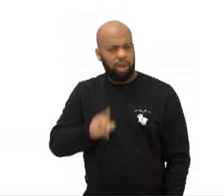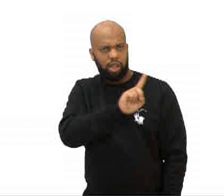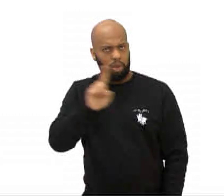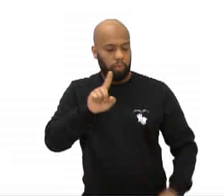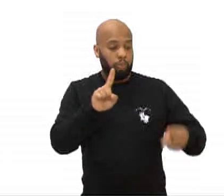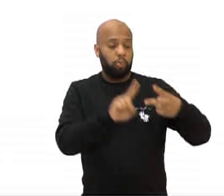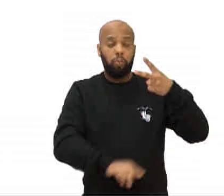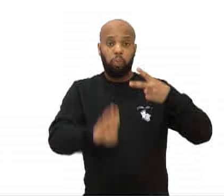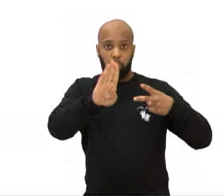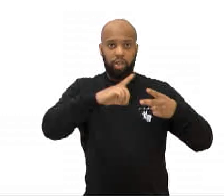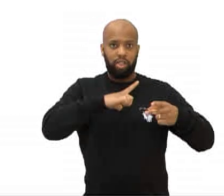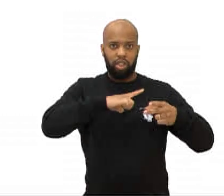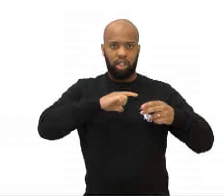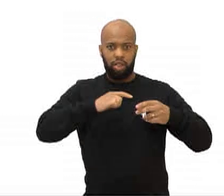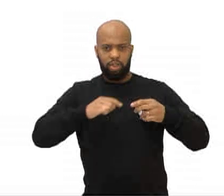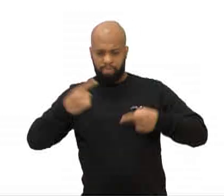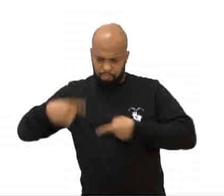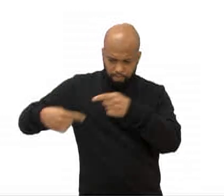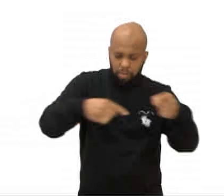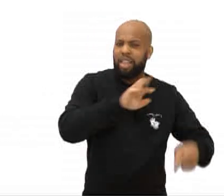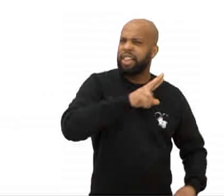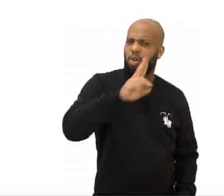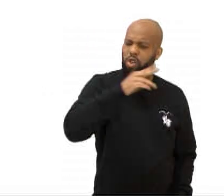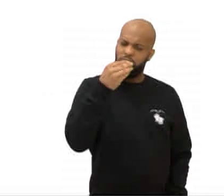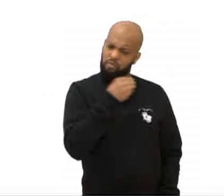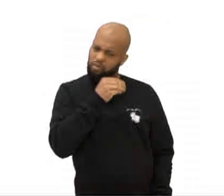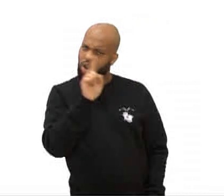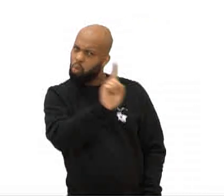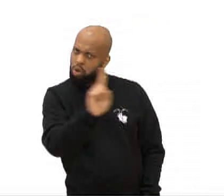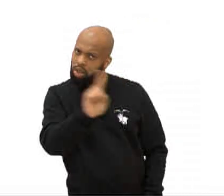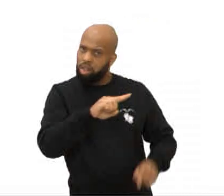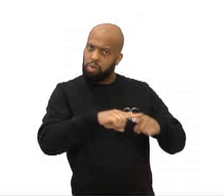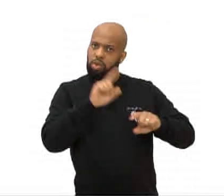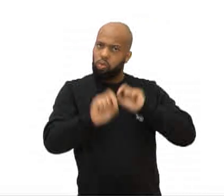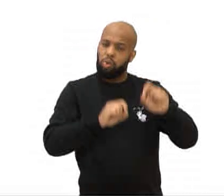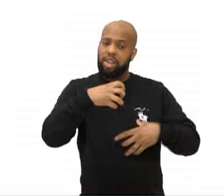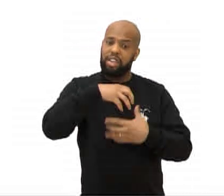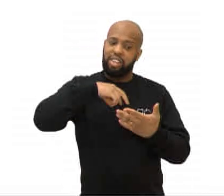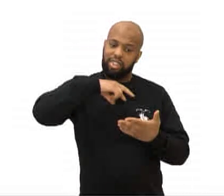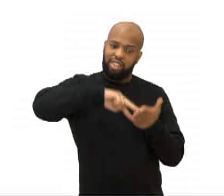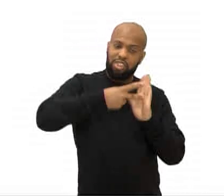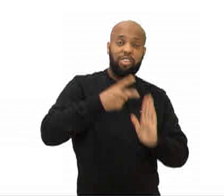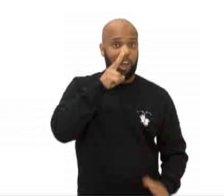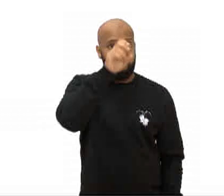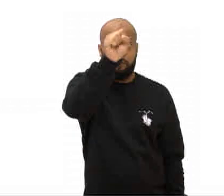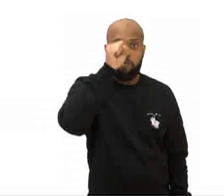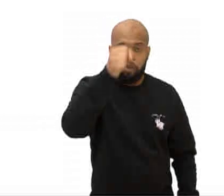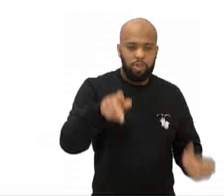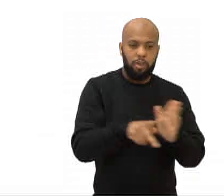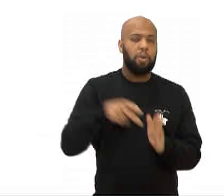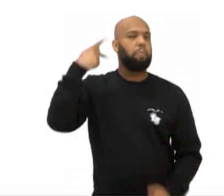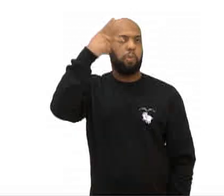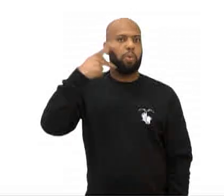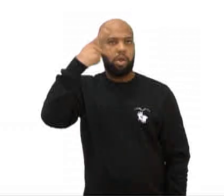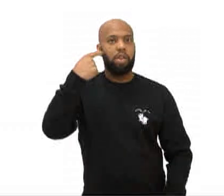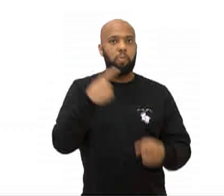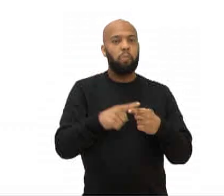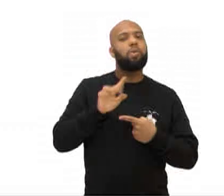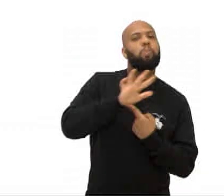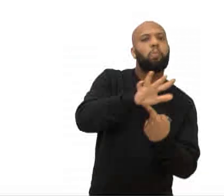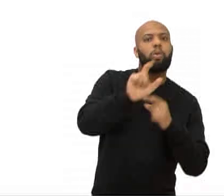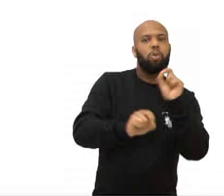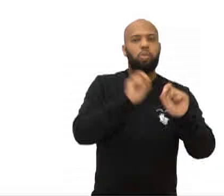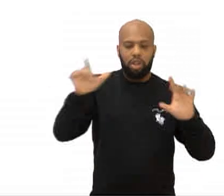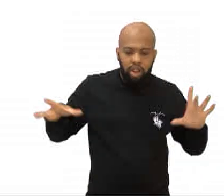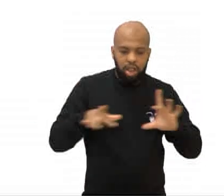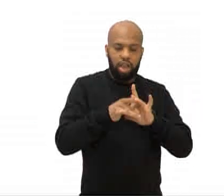Os tumultos não são sinais de fraqueza de uma república, mas um índice de força política, na medida em que revelam o